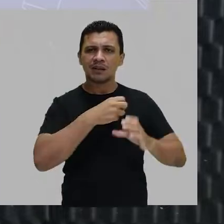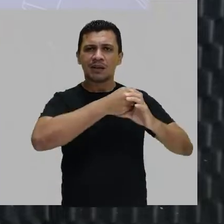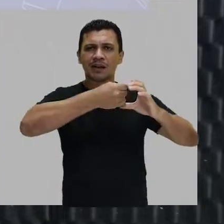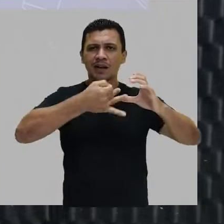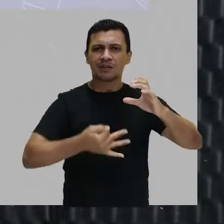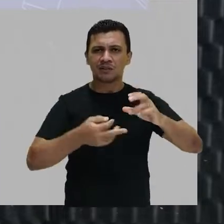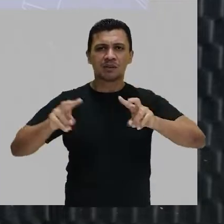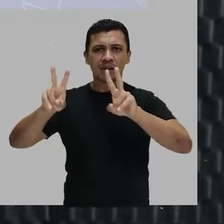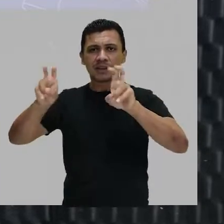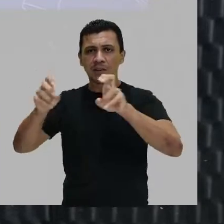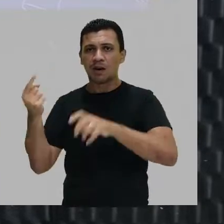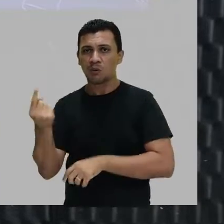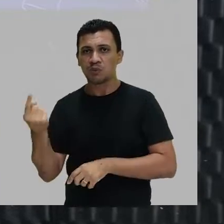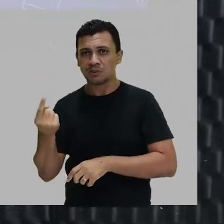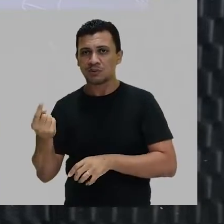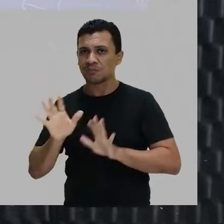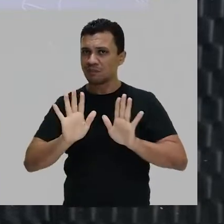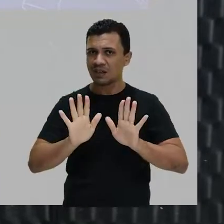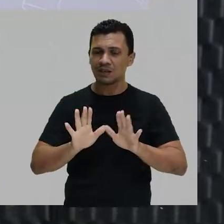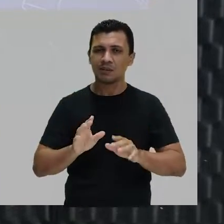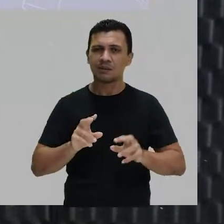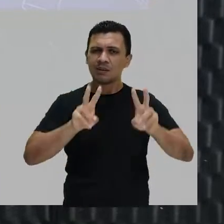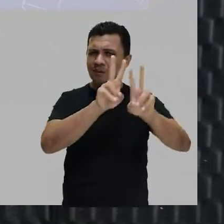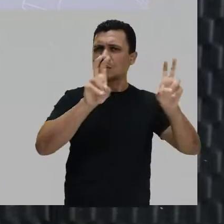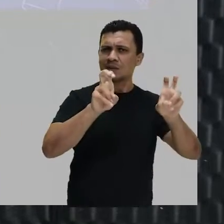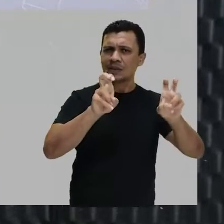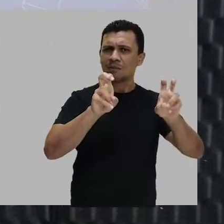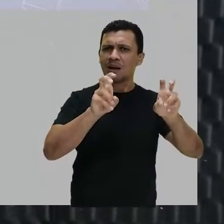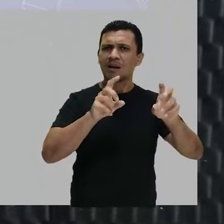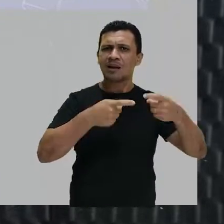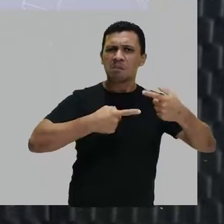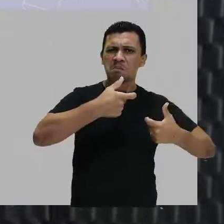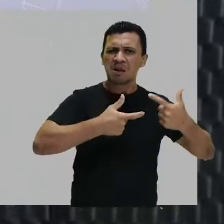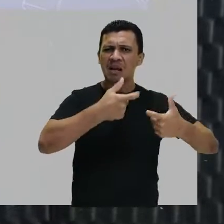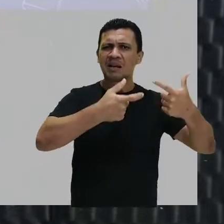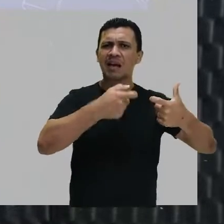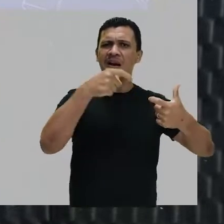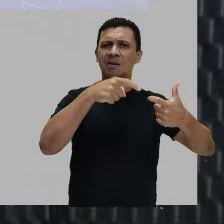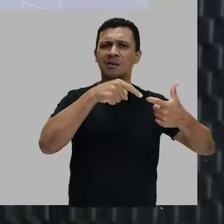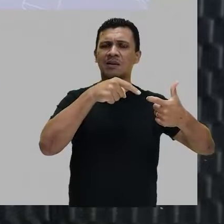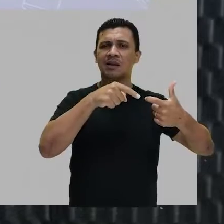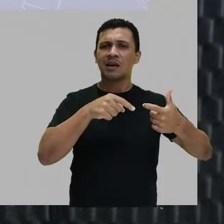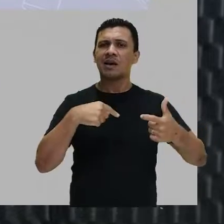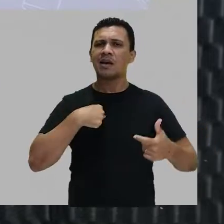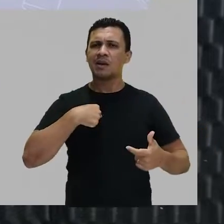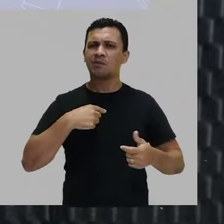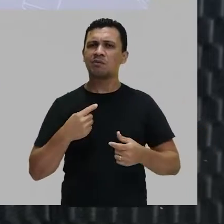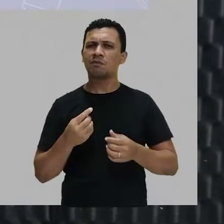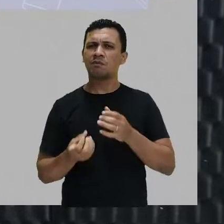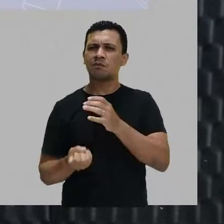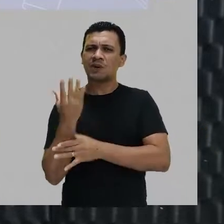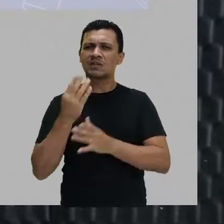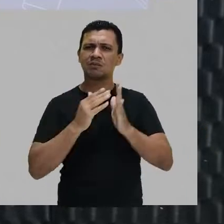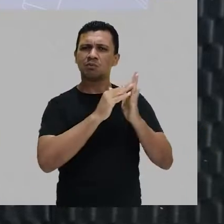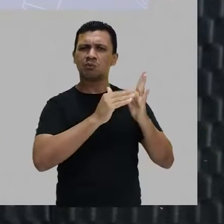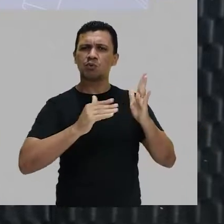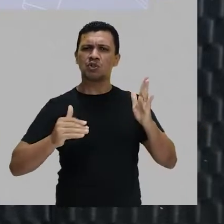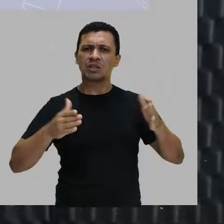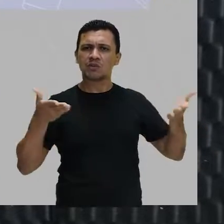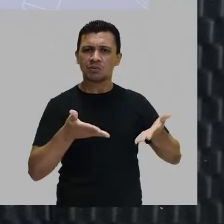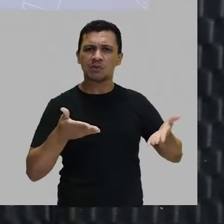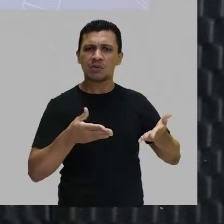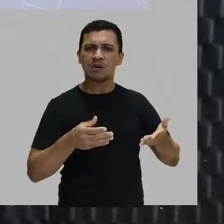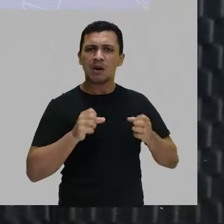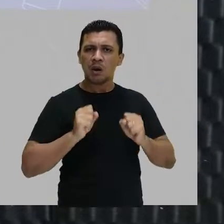é, vamos falar sobre guerra. Esse é o tema, beleza. Só que na hora que eu criar uma estética contemporânea, eu posso fazer ela de maneira